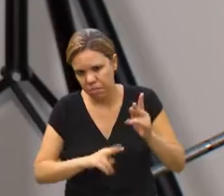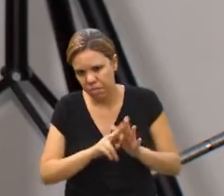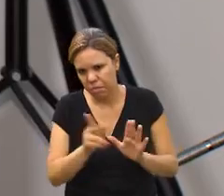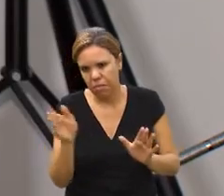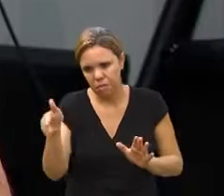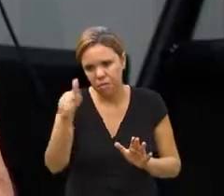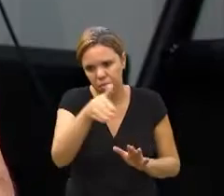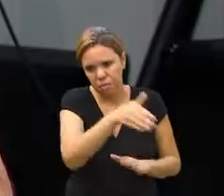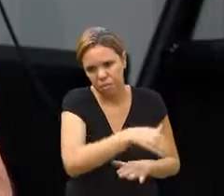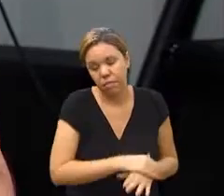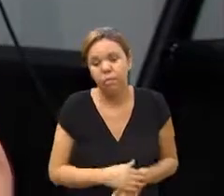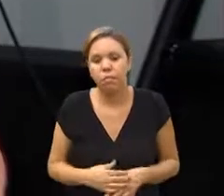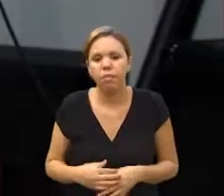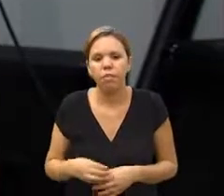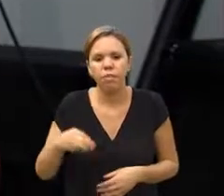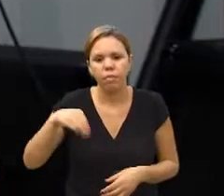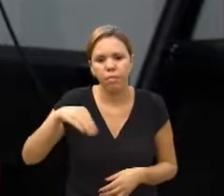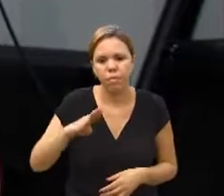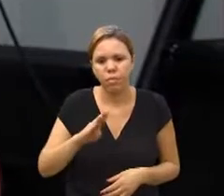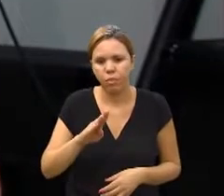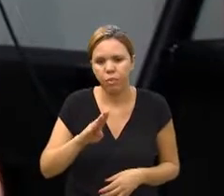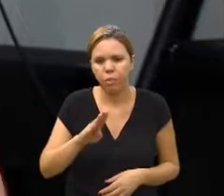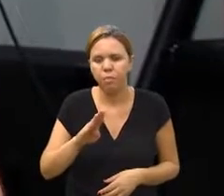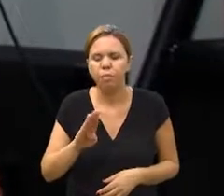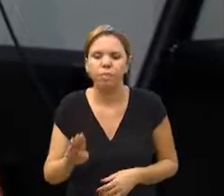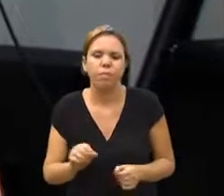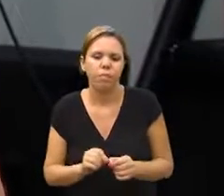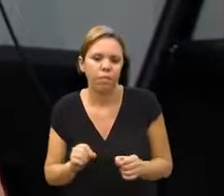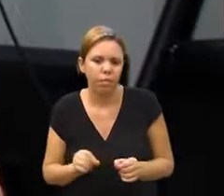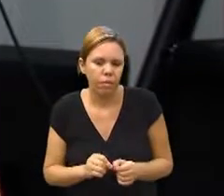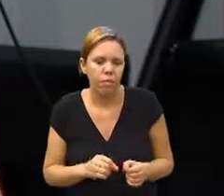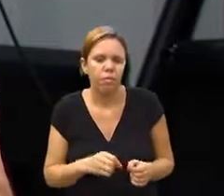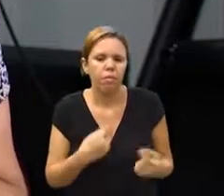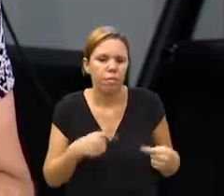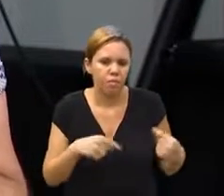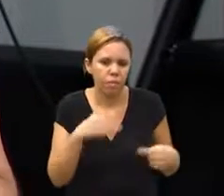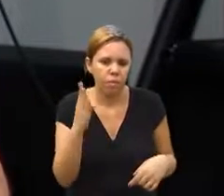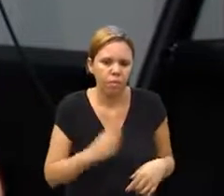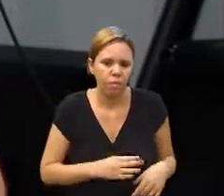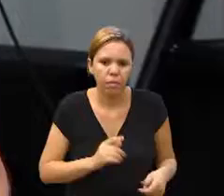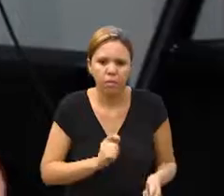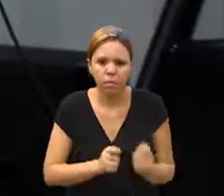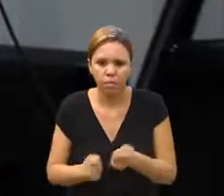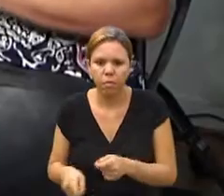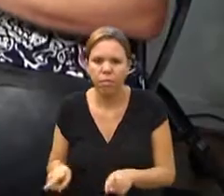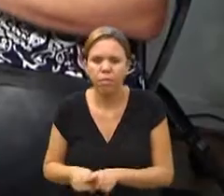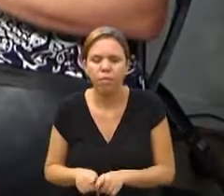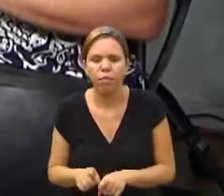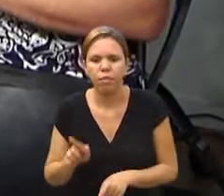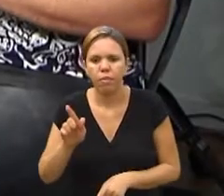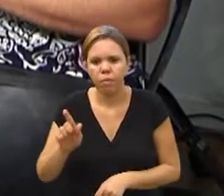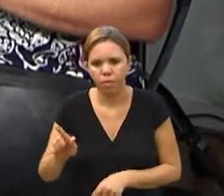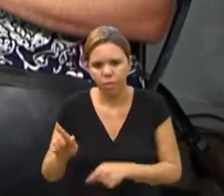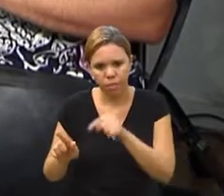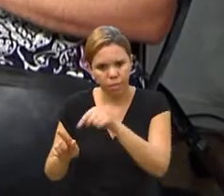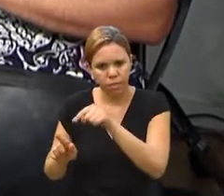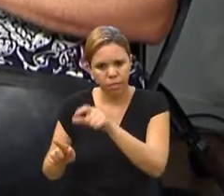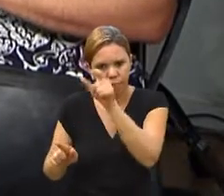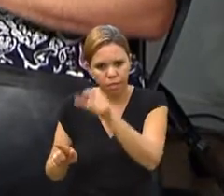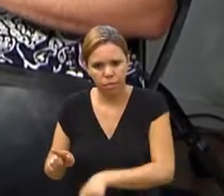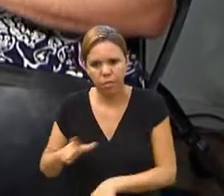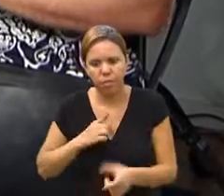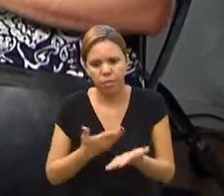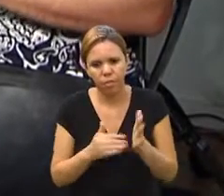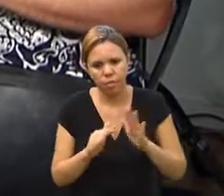né? Toca MPB, toca jazz, né? Toca música brasileira instrumental. O G tem uma escola de música, né? A